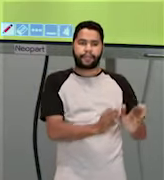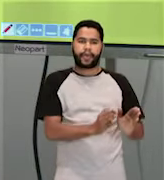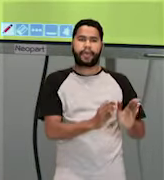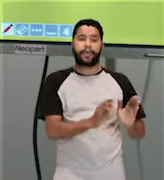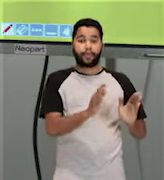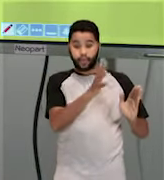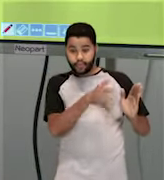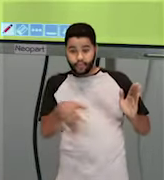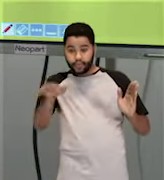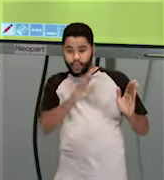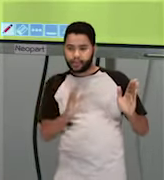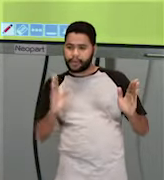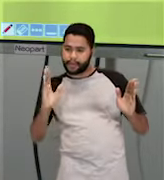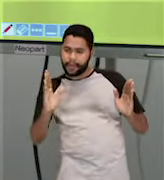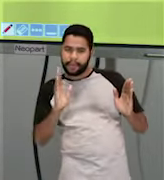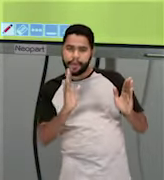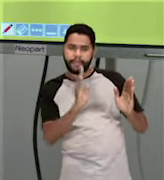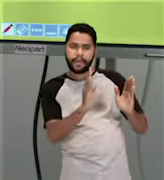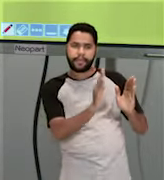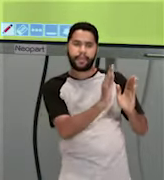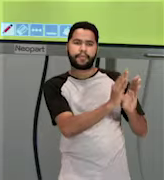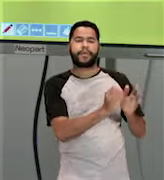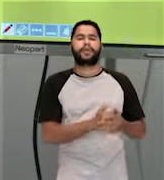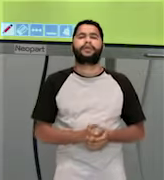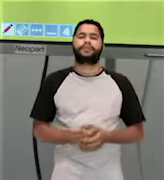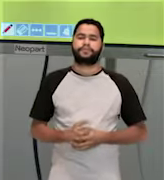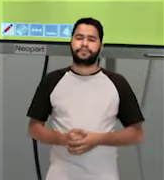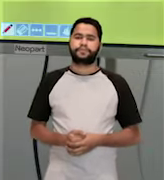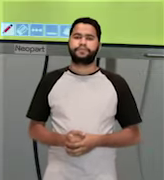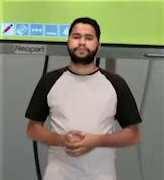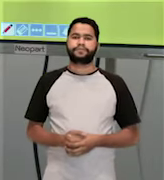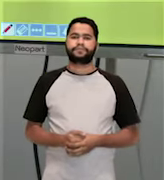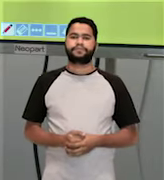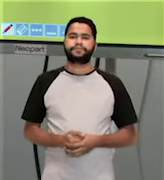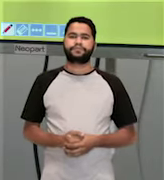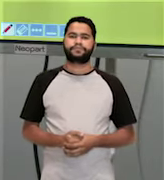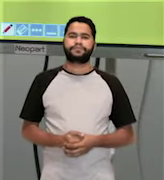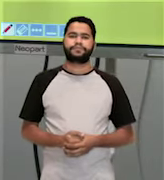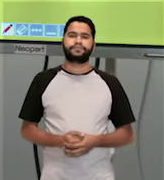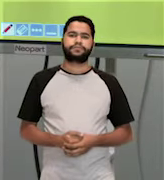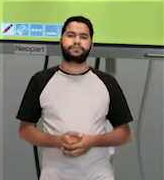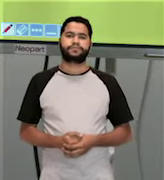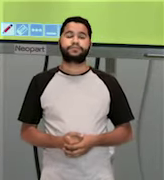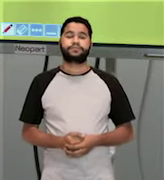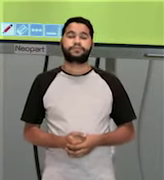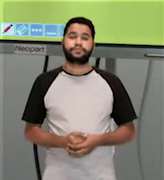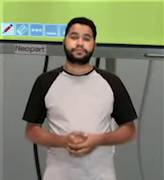um todo, que é o chamado inteiro, que foi dividido em partes iguais.